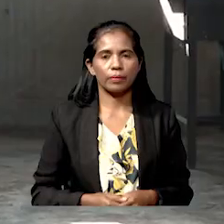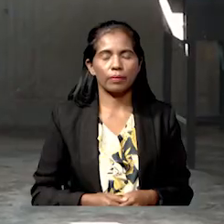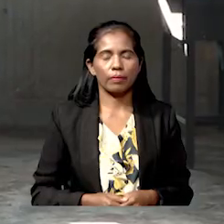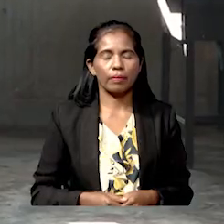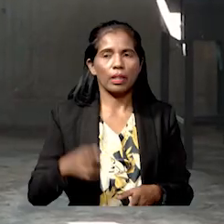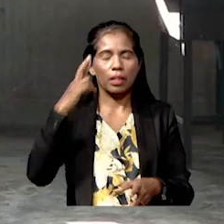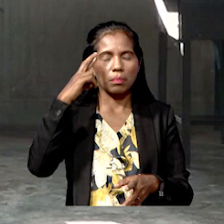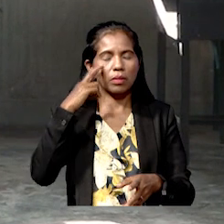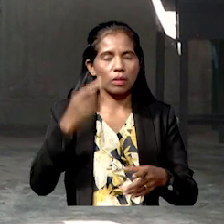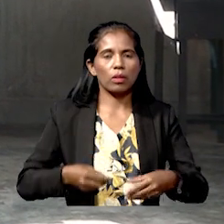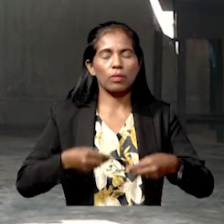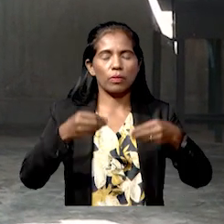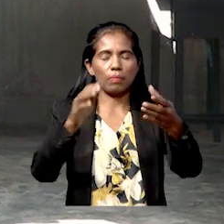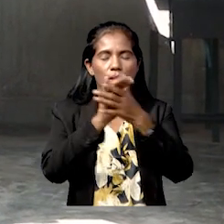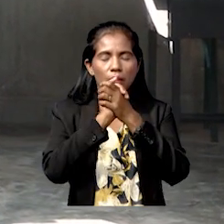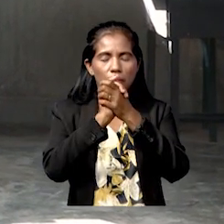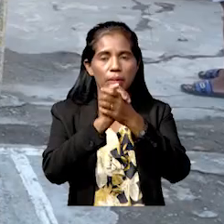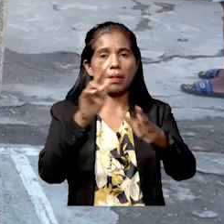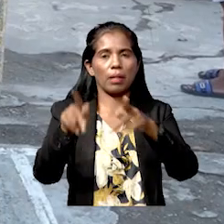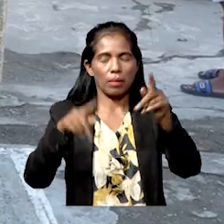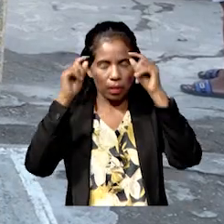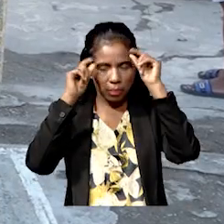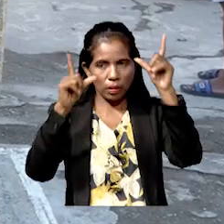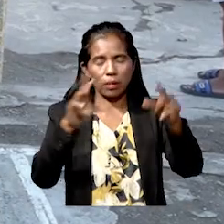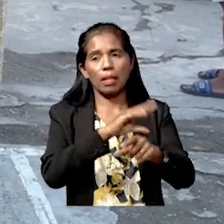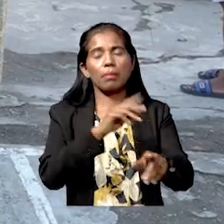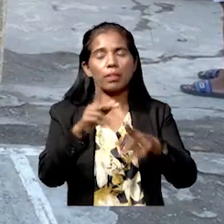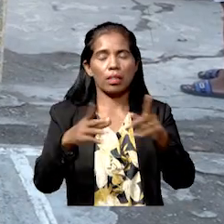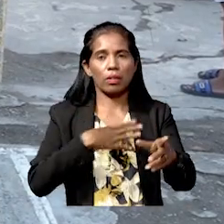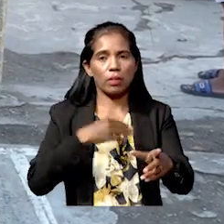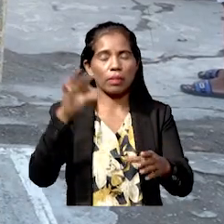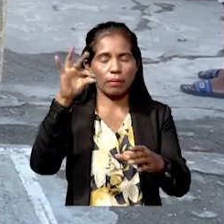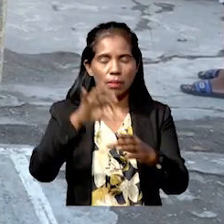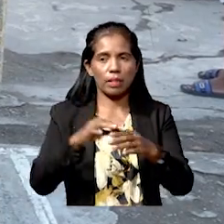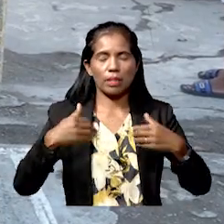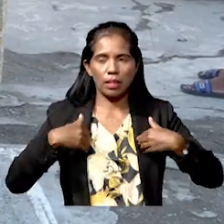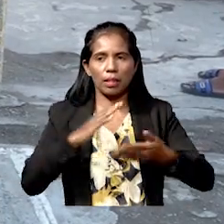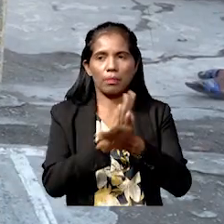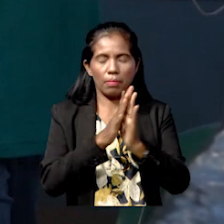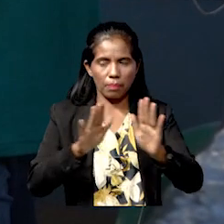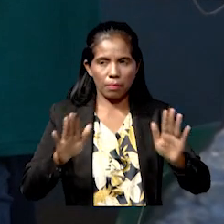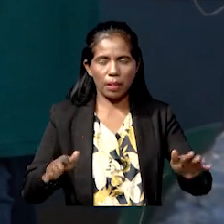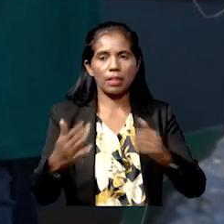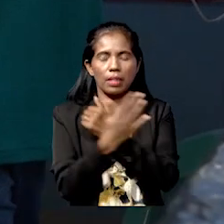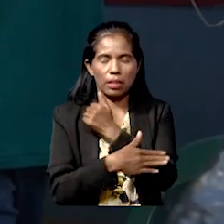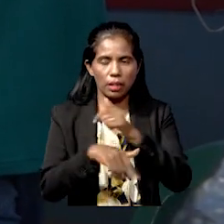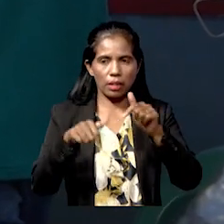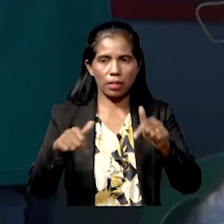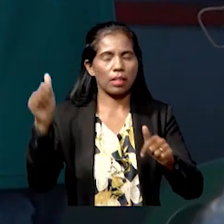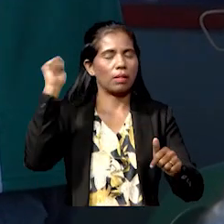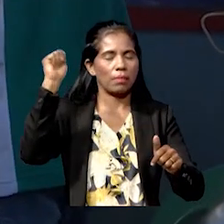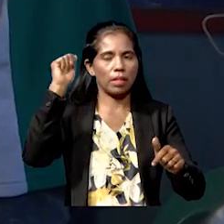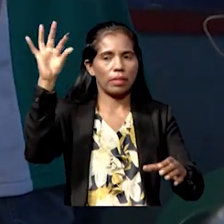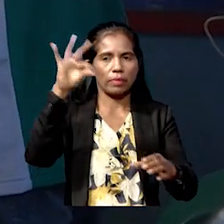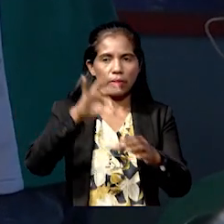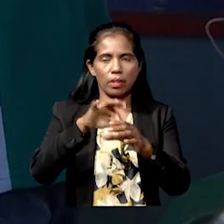Ramjorta foi parabéns para o povo Timor-Leste, liu militante no simpatizante Sira, também mantém paz na estabilidade e arrelaram durante a campanha no eleição